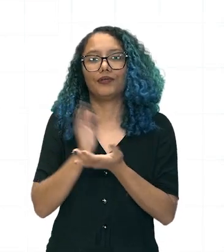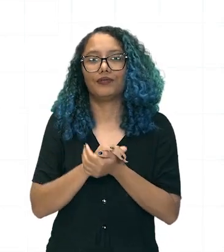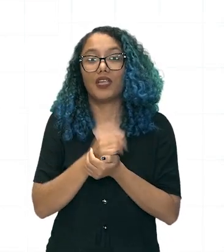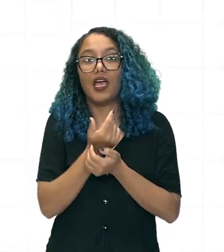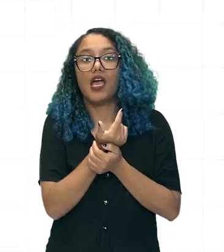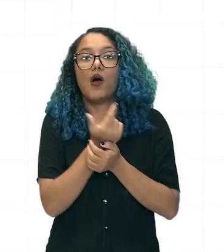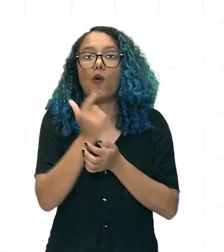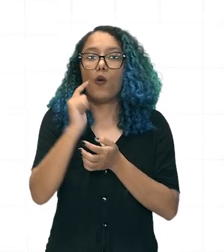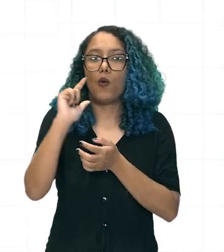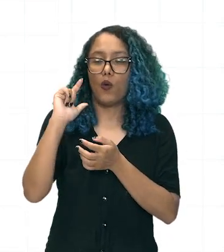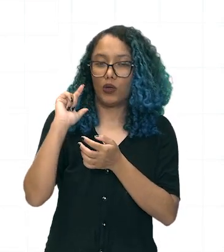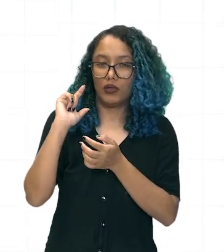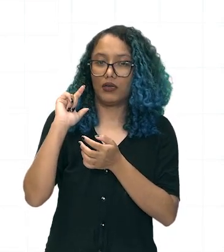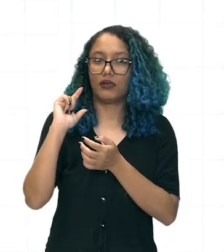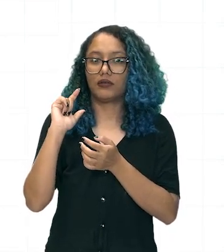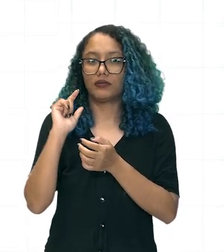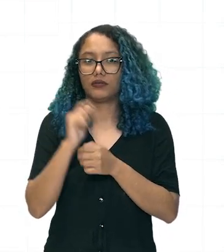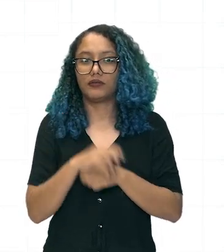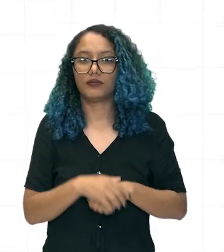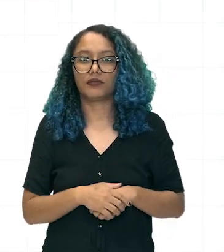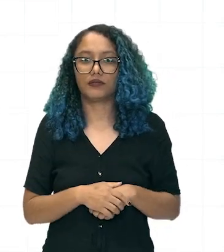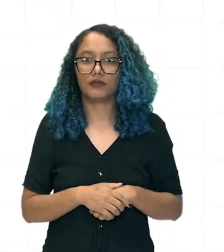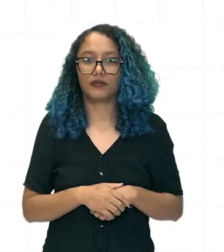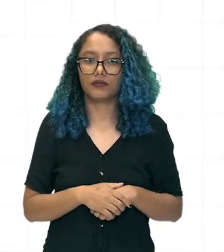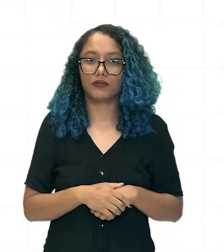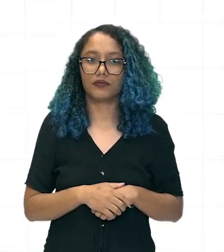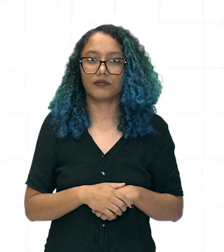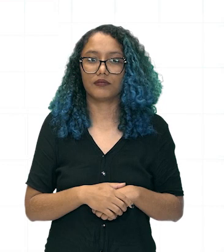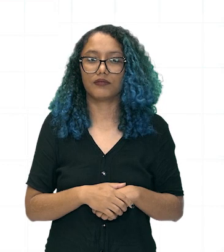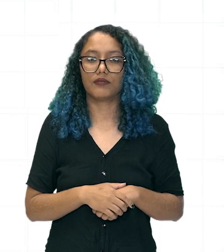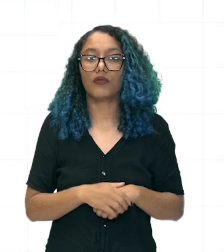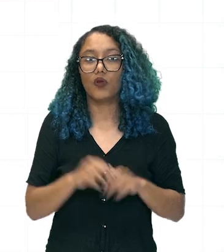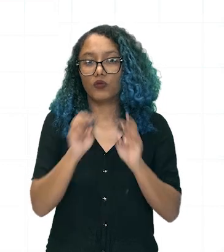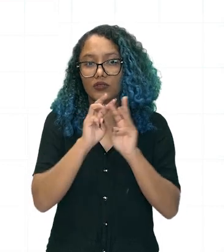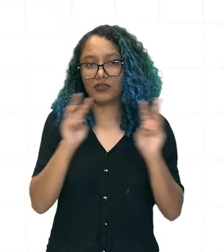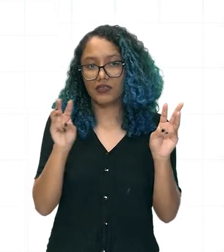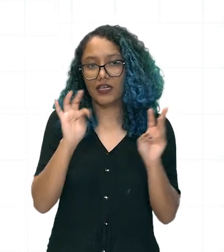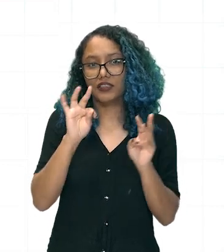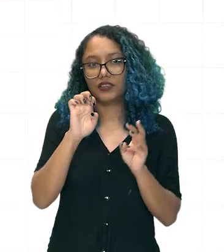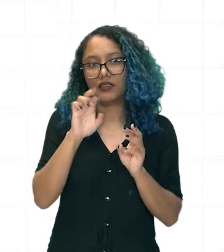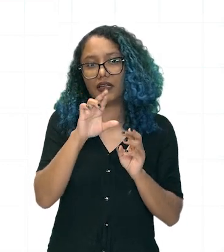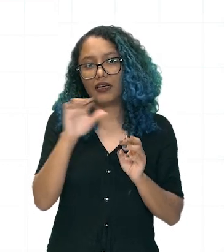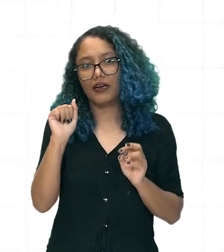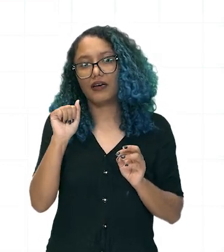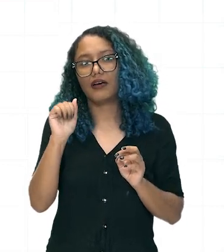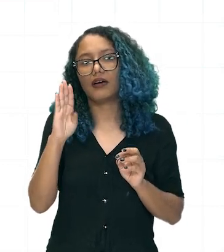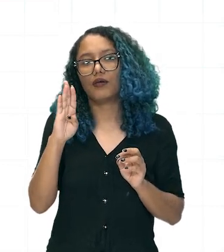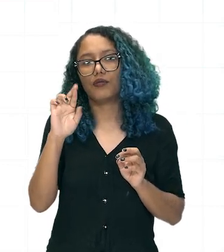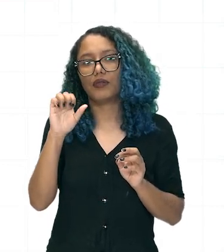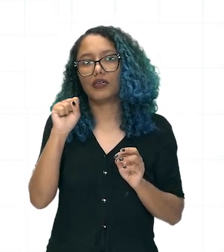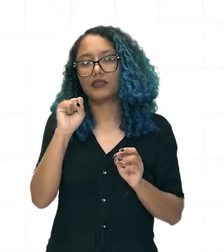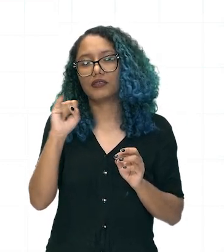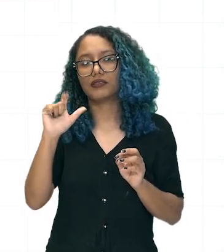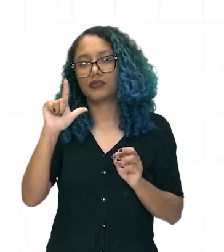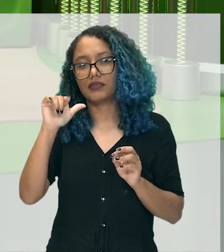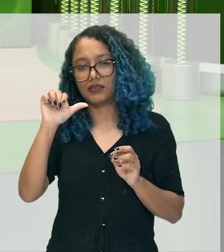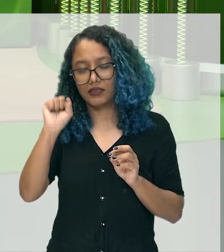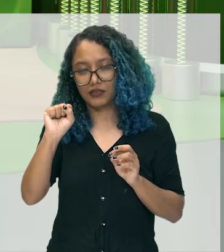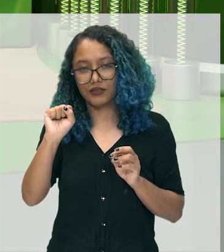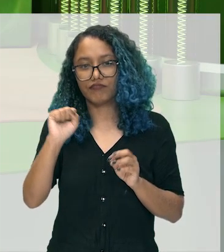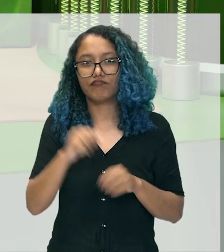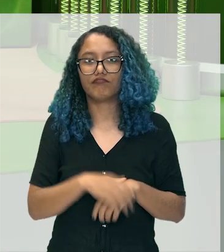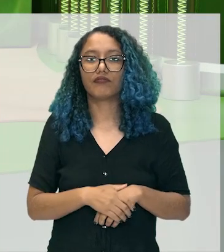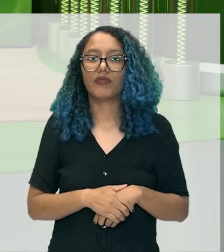um outro tópico que esse site permite, que é o Terra Brasilis, do INPE, né? Então, o INPE é o